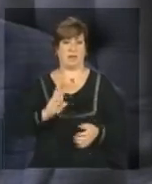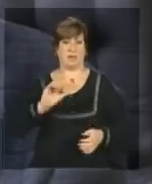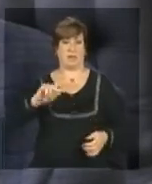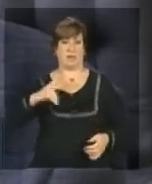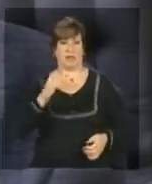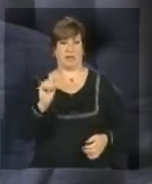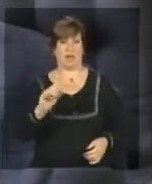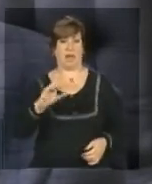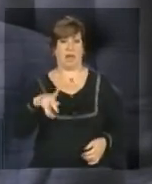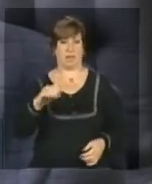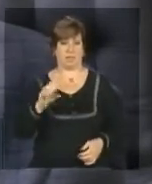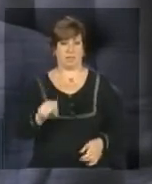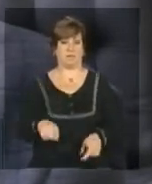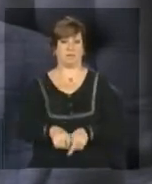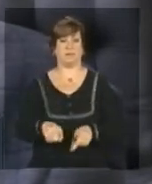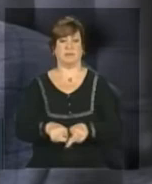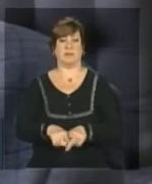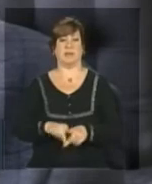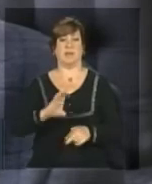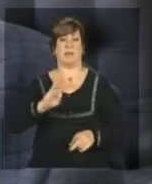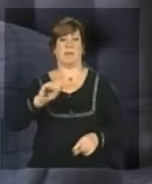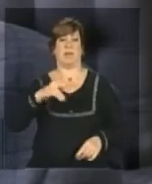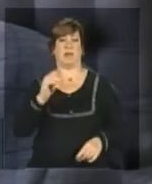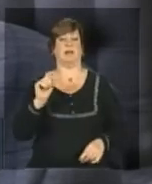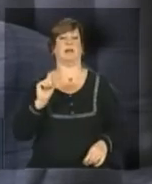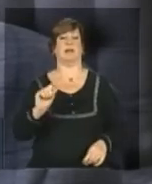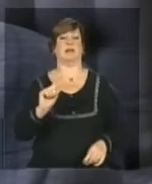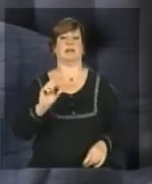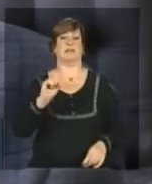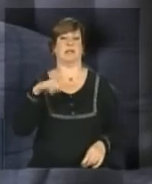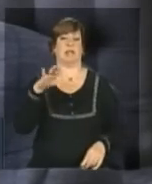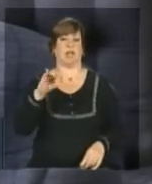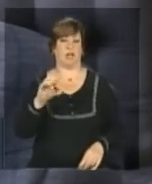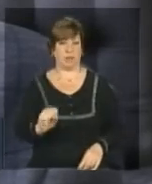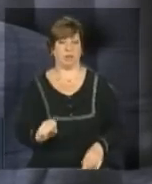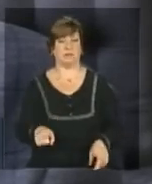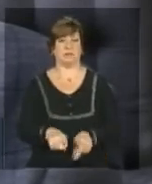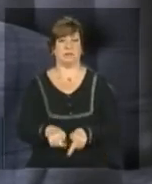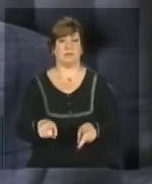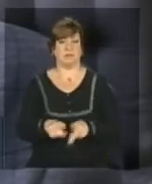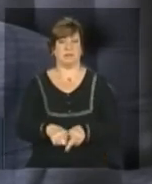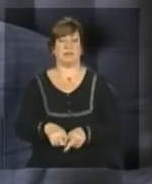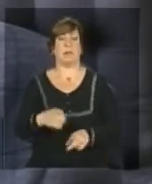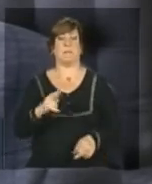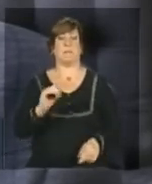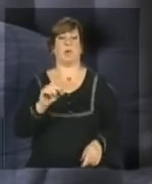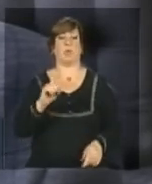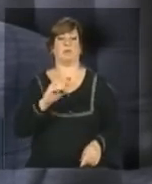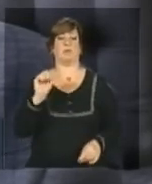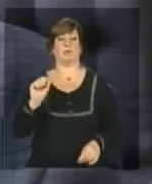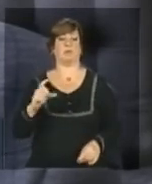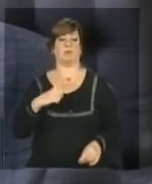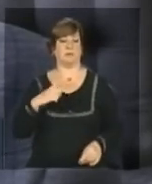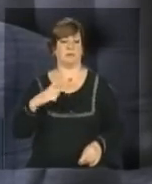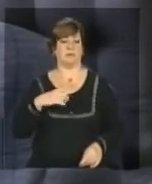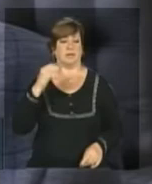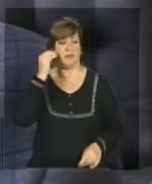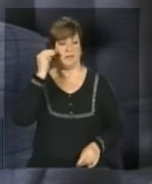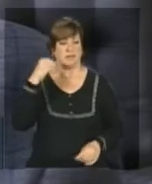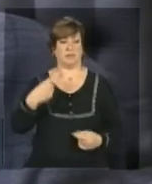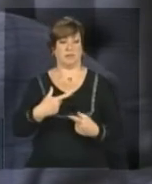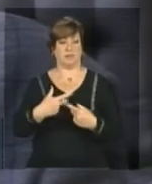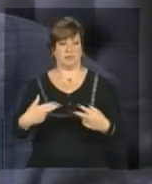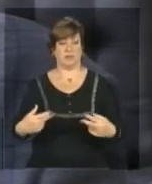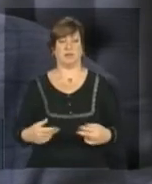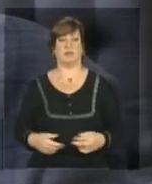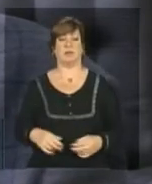Campos, têm Bahia de Santos, que têm testes de produção, estão têm uma fase de aprendizagem com esses